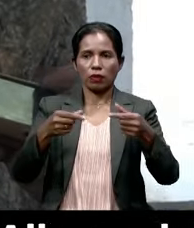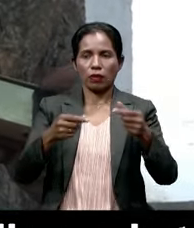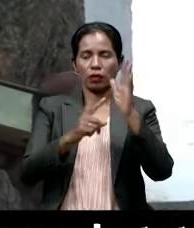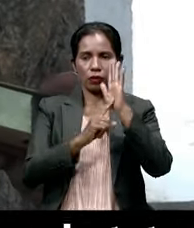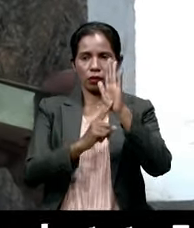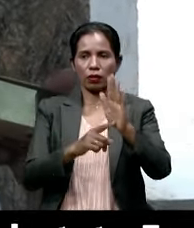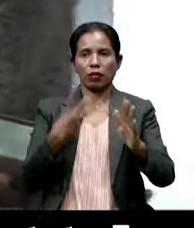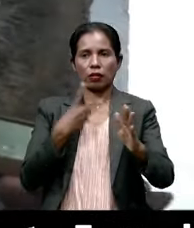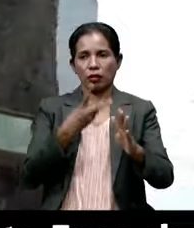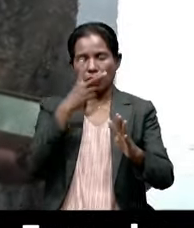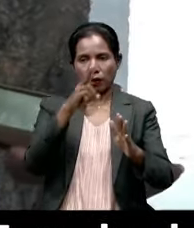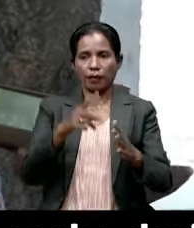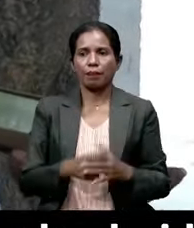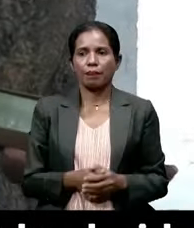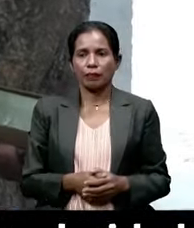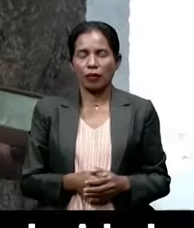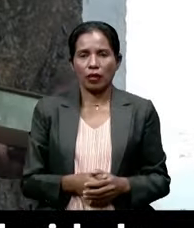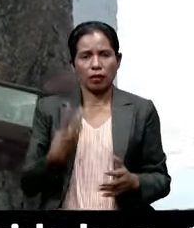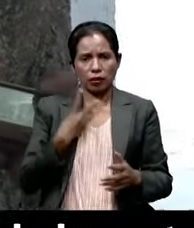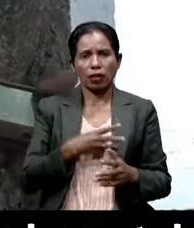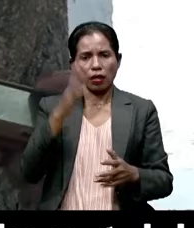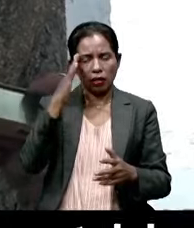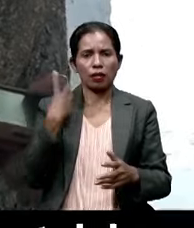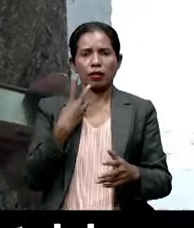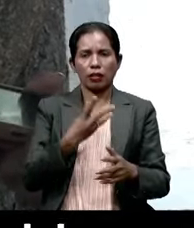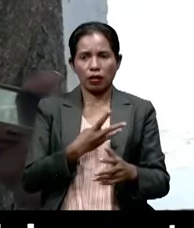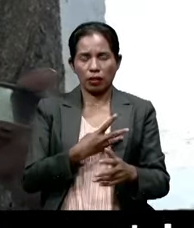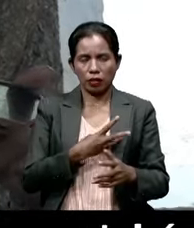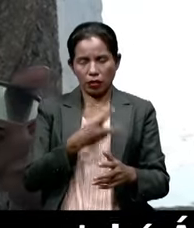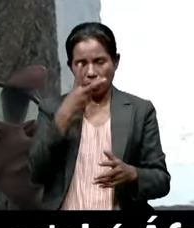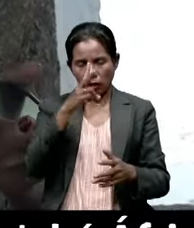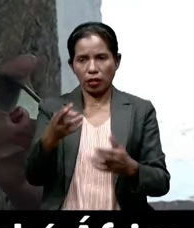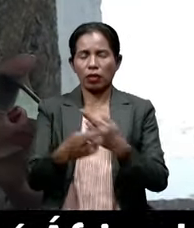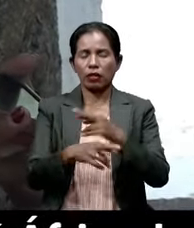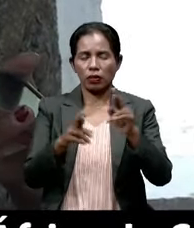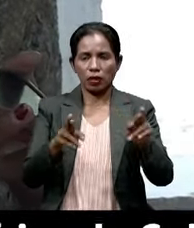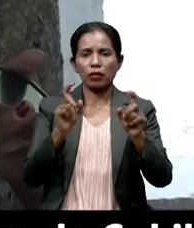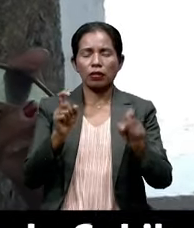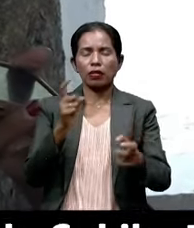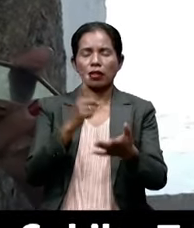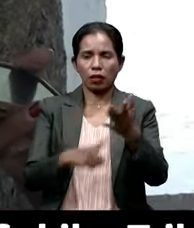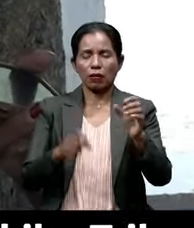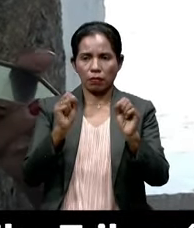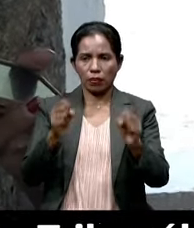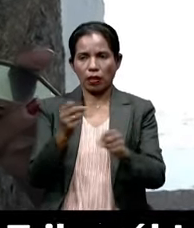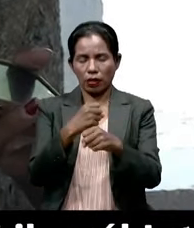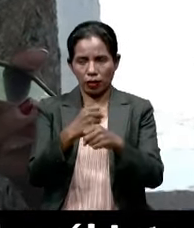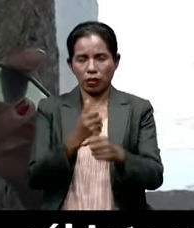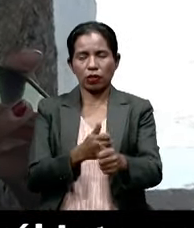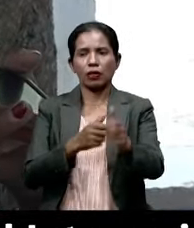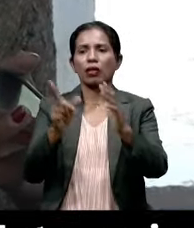ma kita ita hare tok ne ite jante ma kana ne ma han selur me ita be ihe investigasi pa ita hare tok ne resdu sero ma bel halo le sero ita la au baje